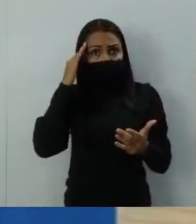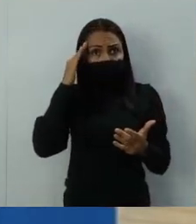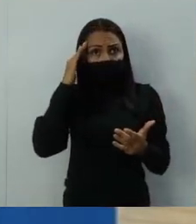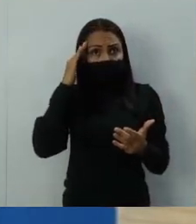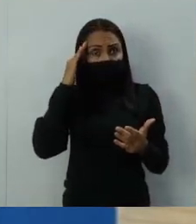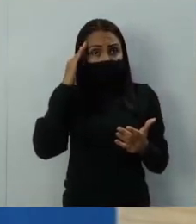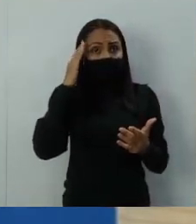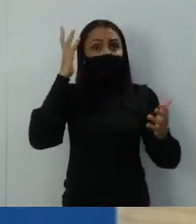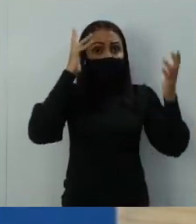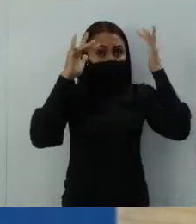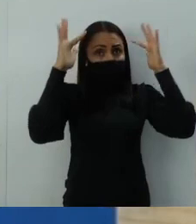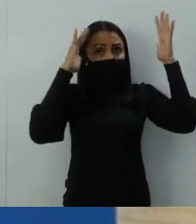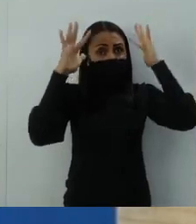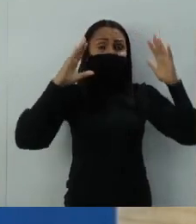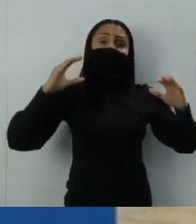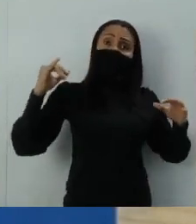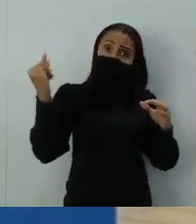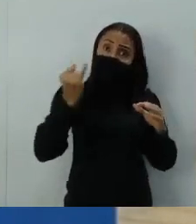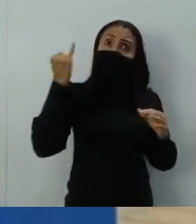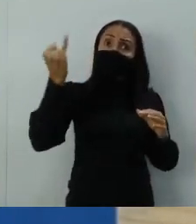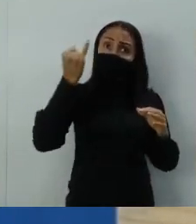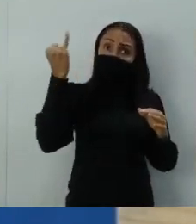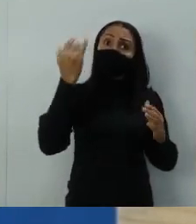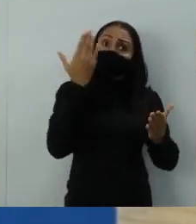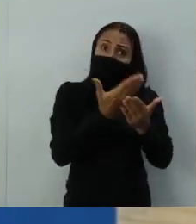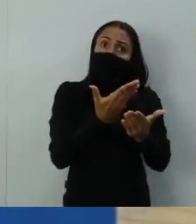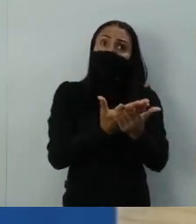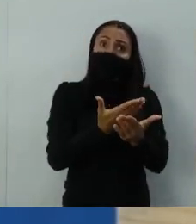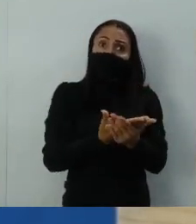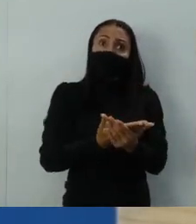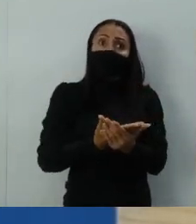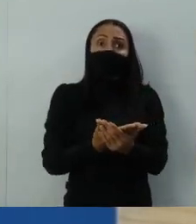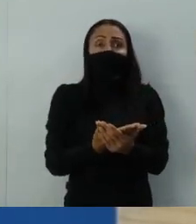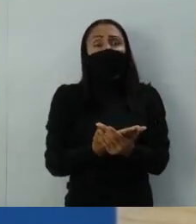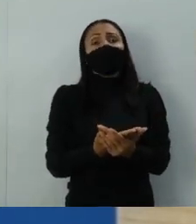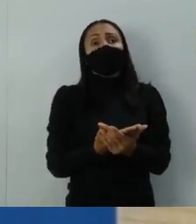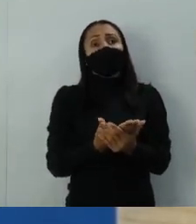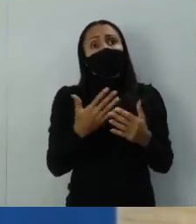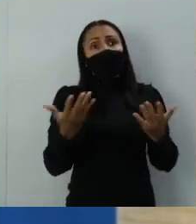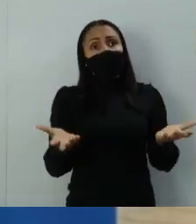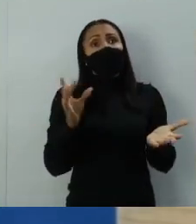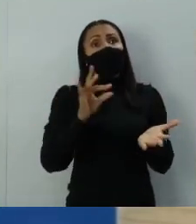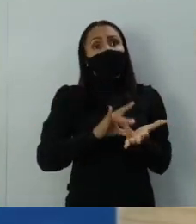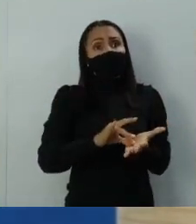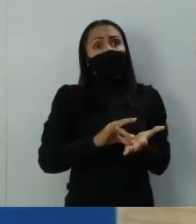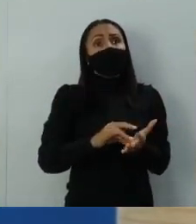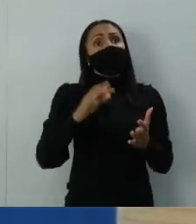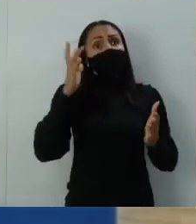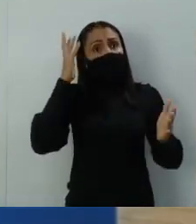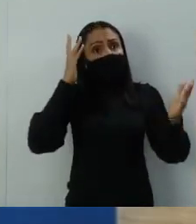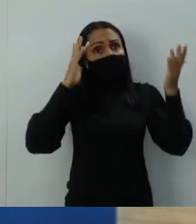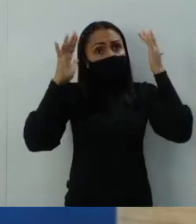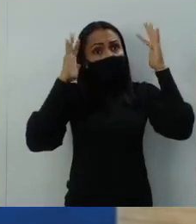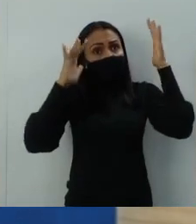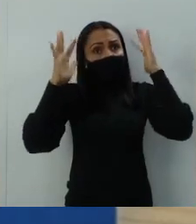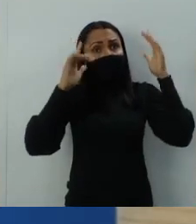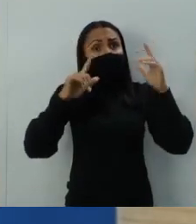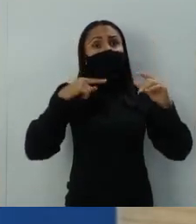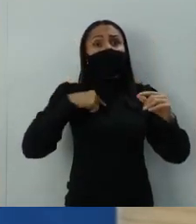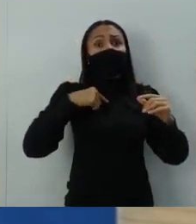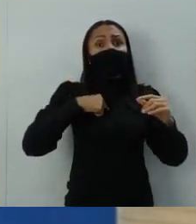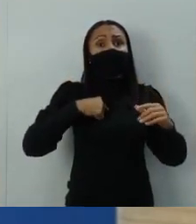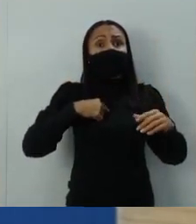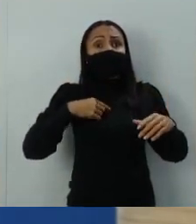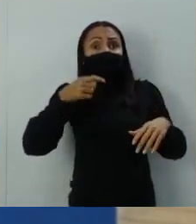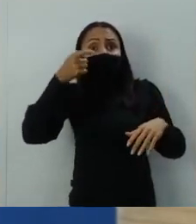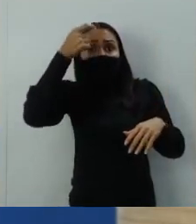não é, na verdade não é puxar a sardinha, é ser realmente um filósofo, é você ter a sua mente aberta para aprender